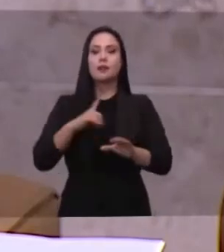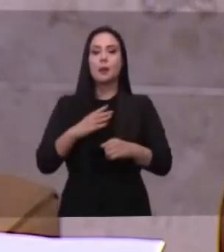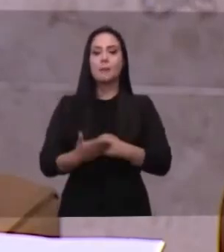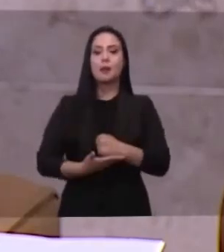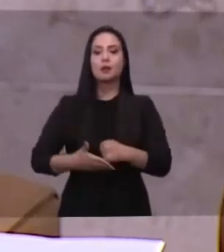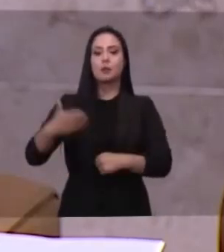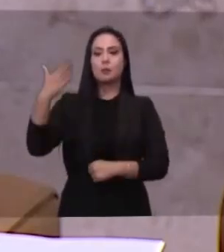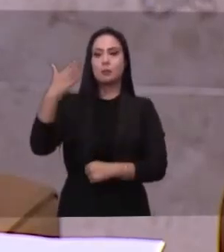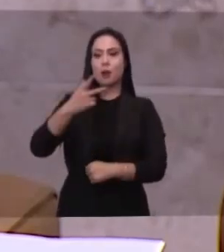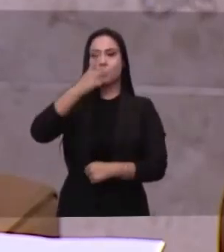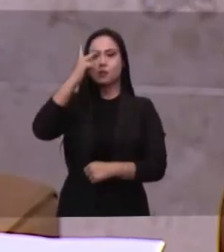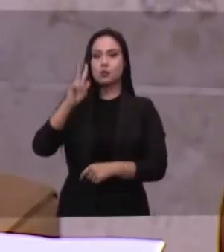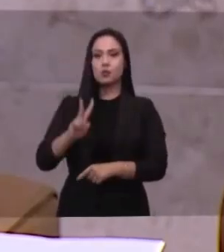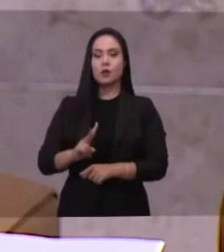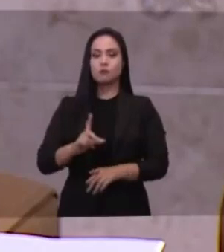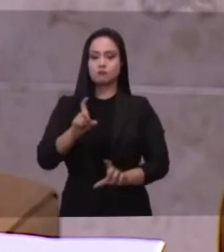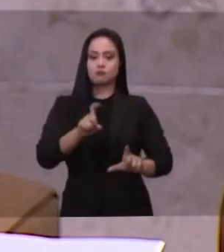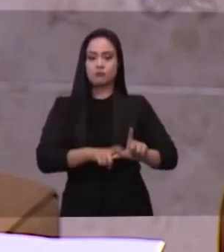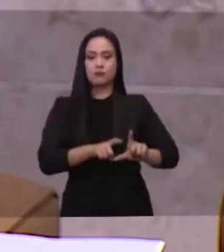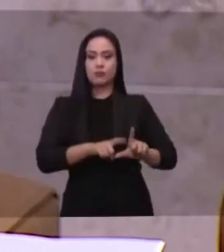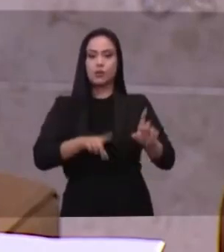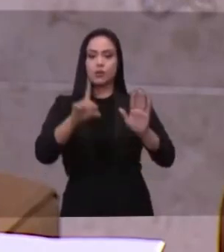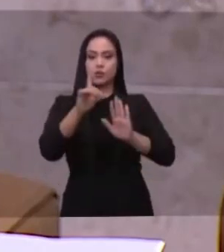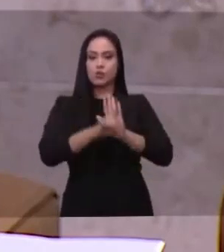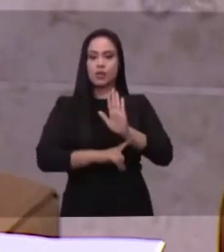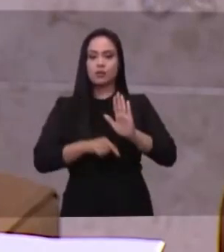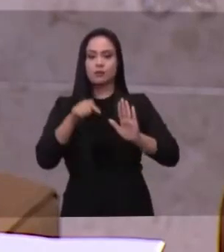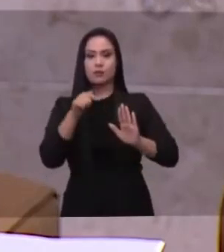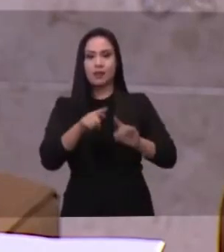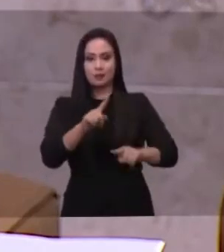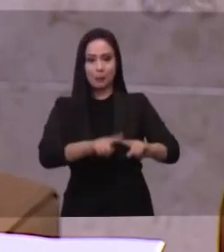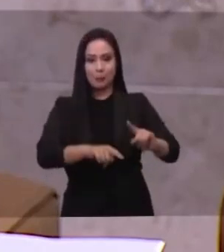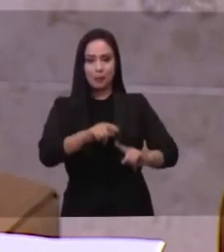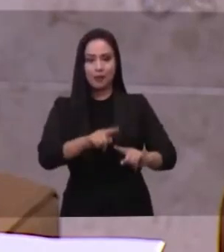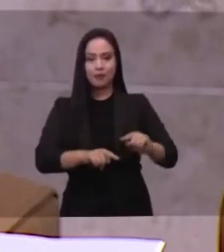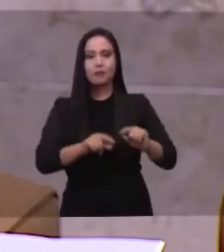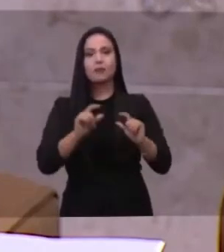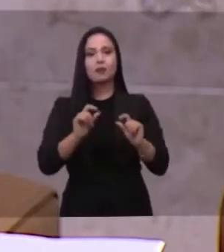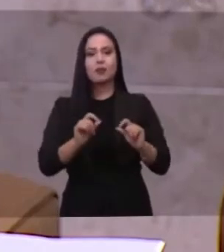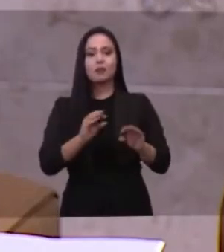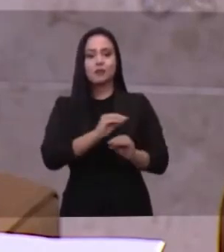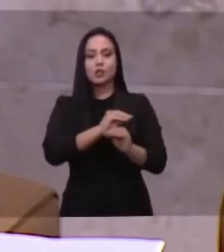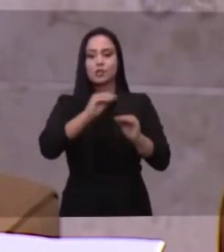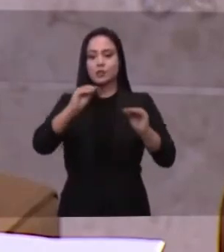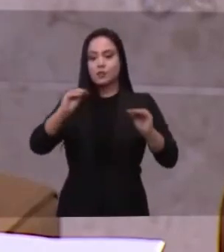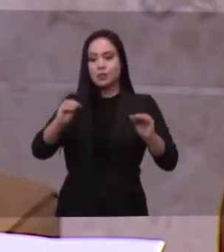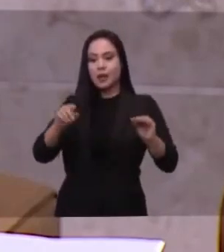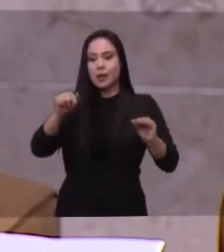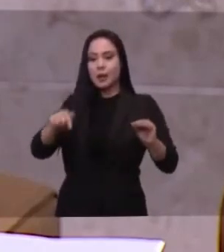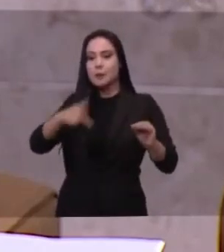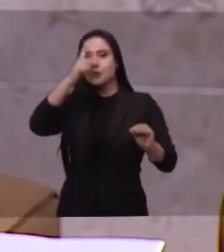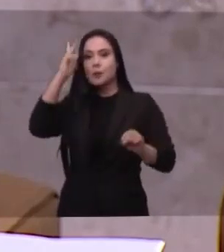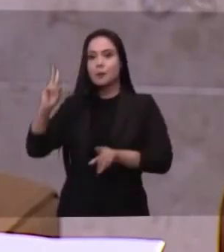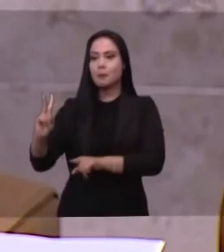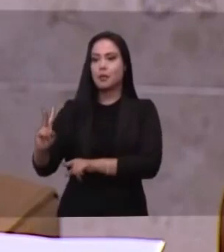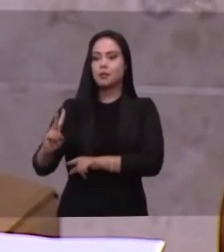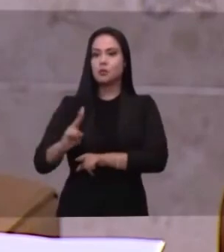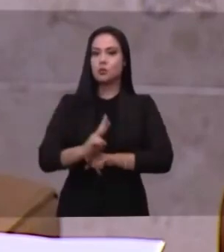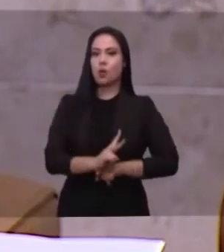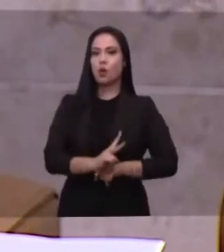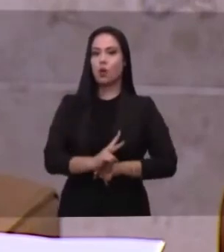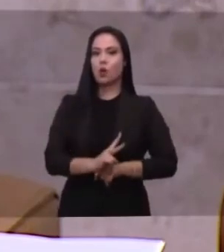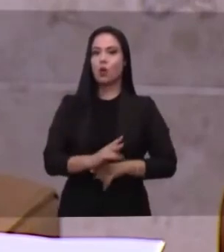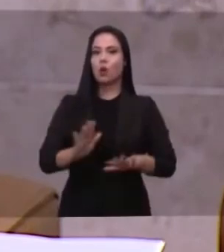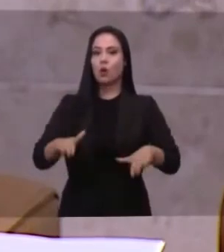para o devedor e o direito sobre o bem é definitivamente transferido ao patrimônio do credor, por sua iniciativa